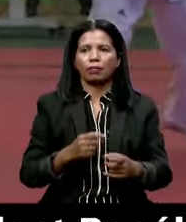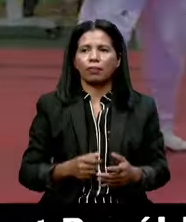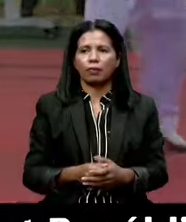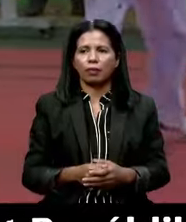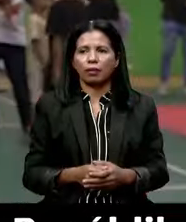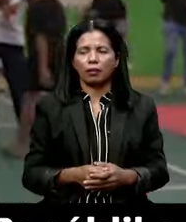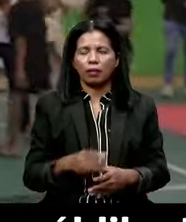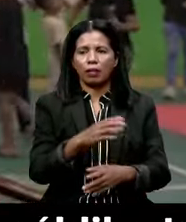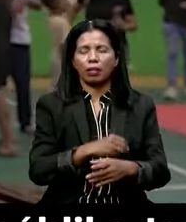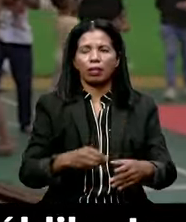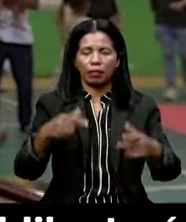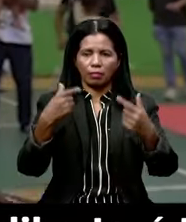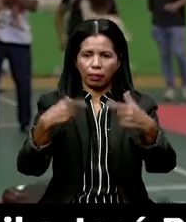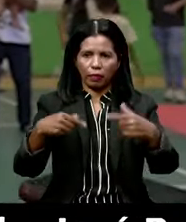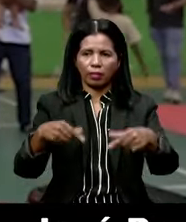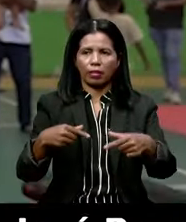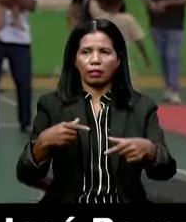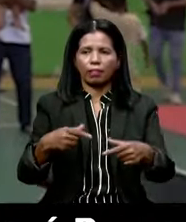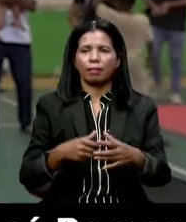Durante o fight em Laran,